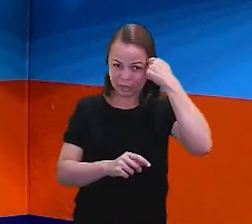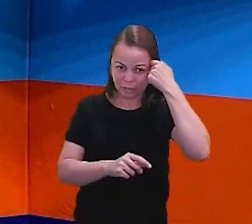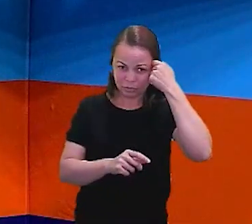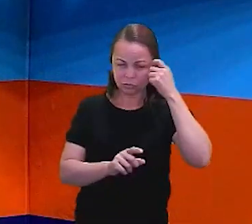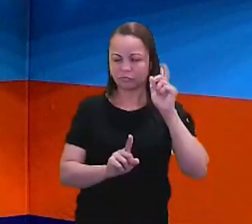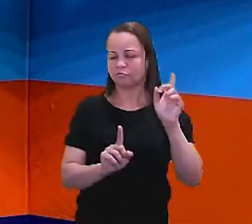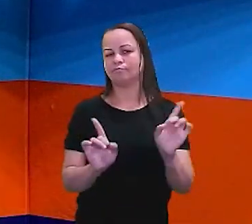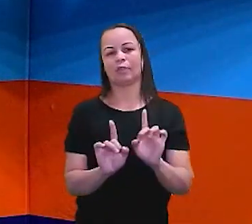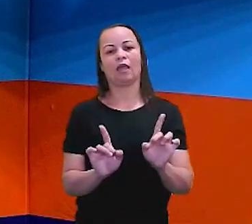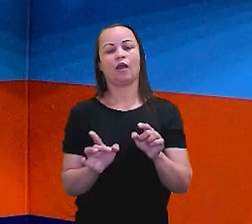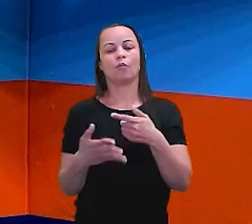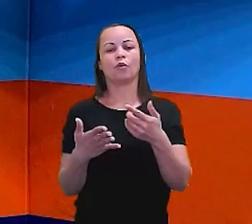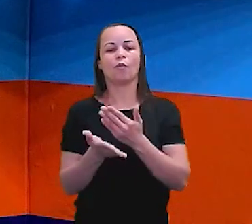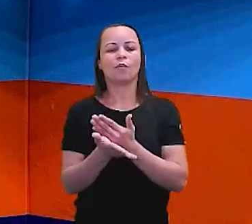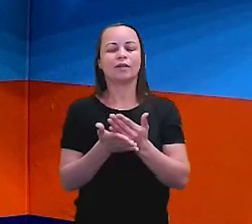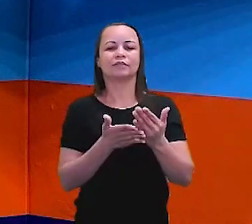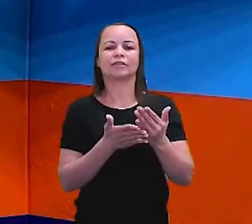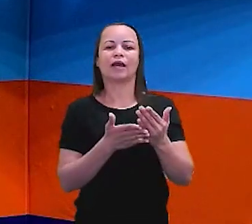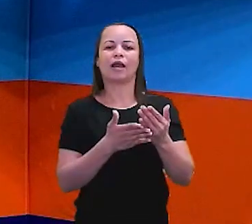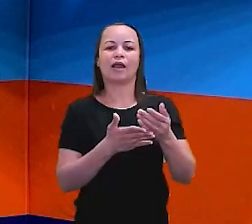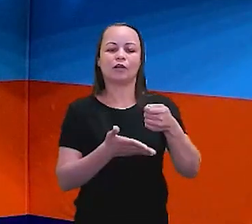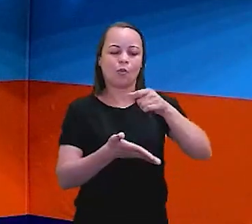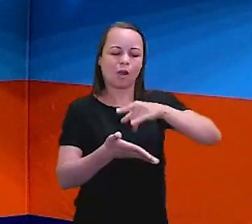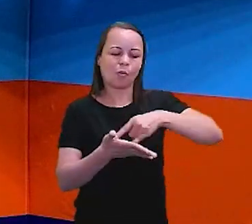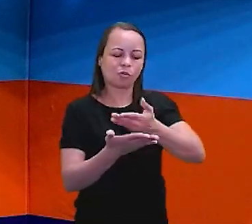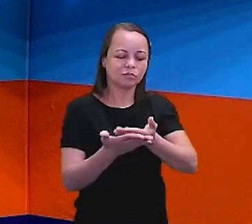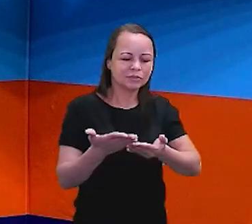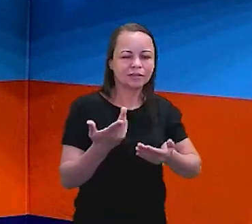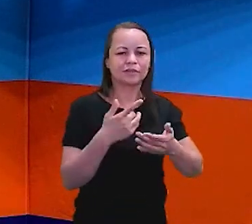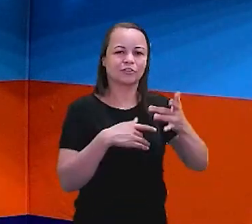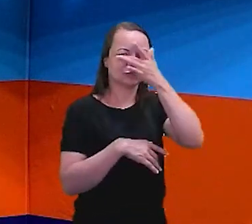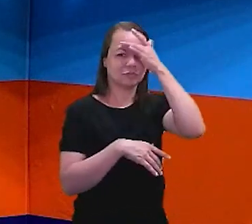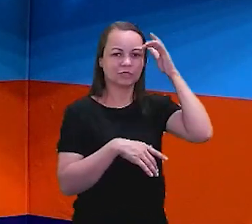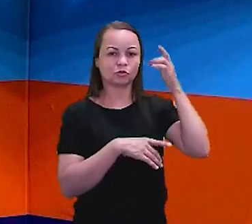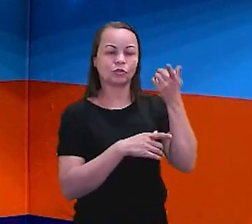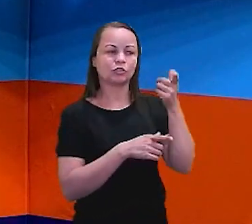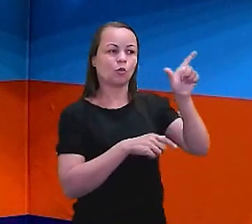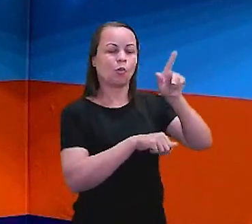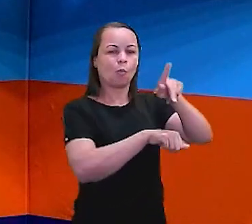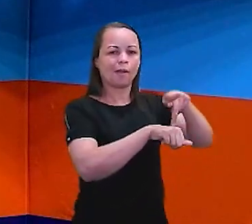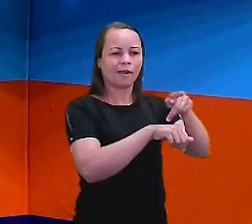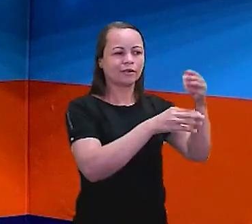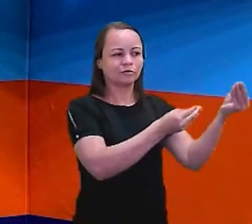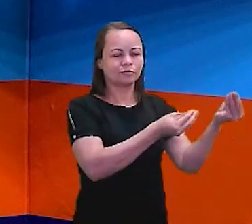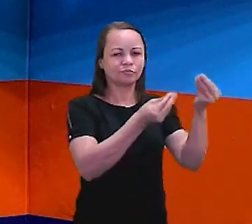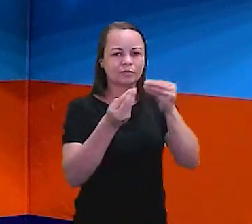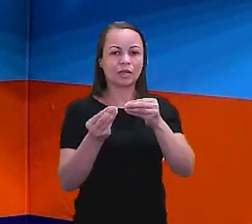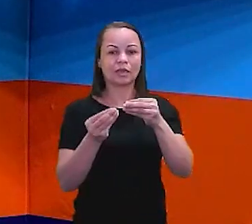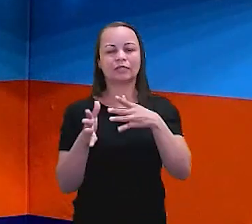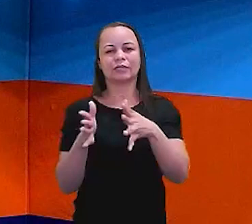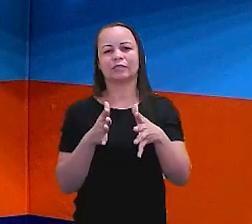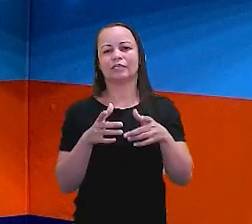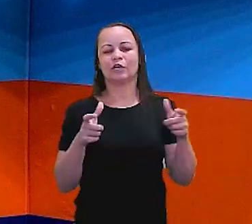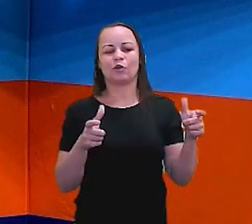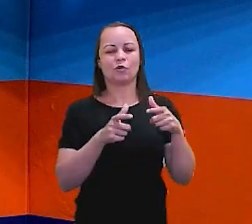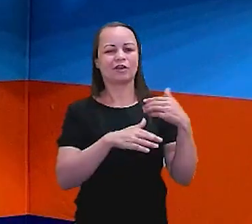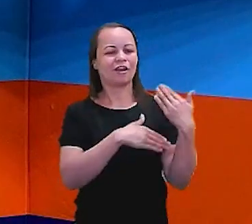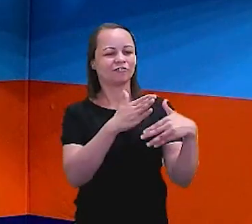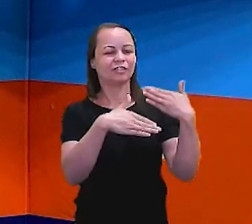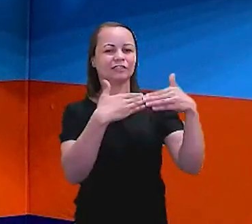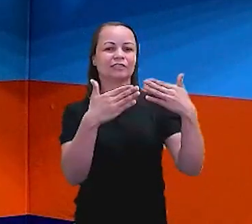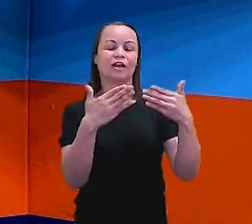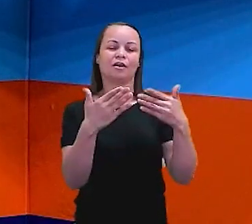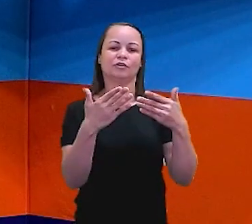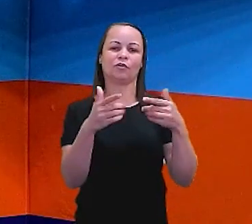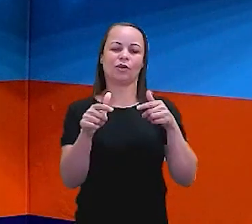Eles começaram a contratar imigrantes. Os imigrantes tinham uma ideia diferente. Por quê? O país que eles vieram já estava um pouquinho mais avançado em